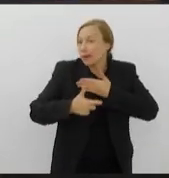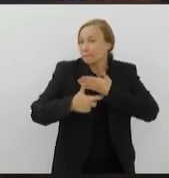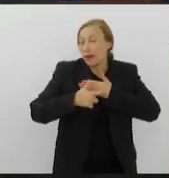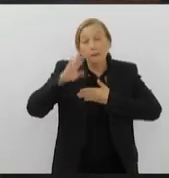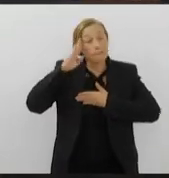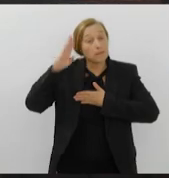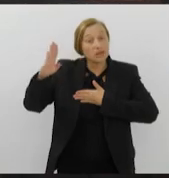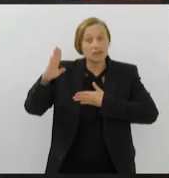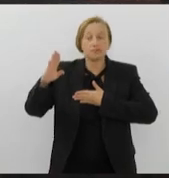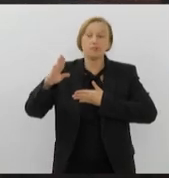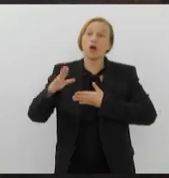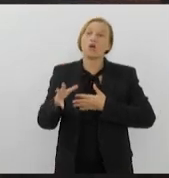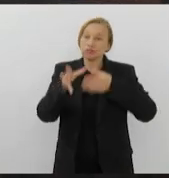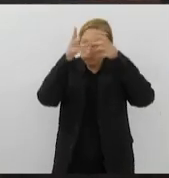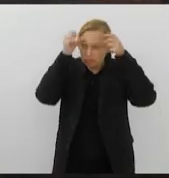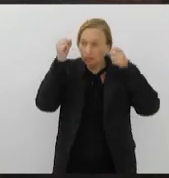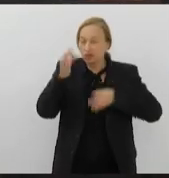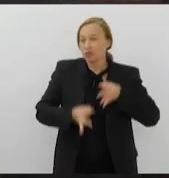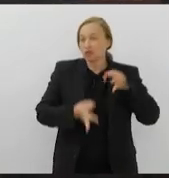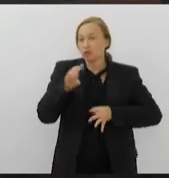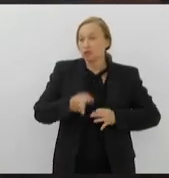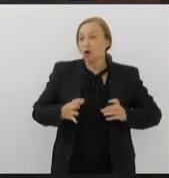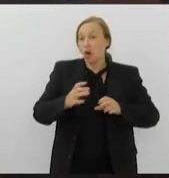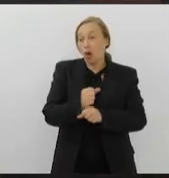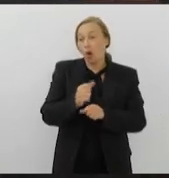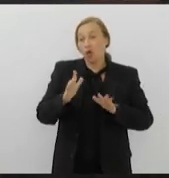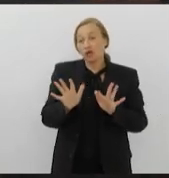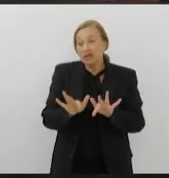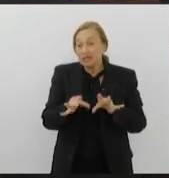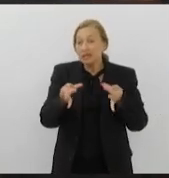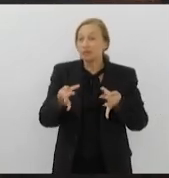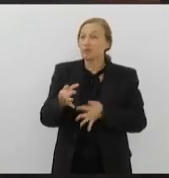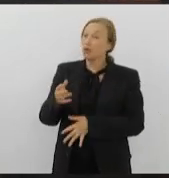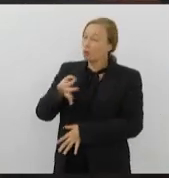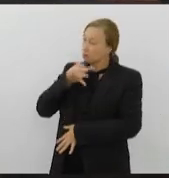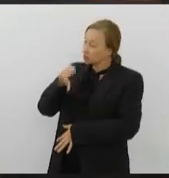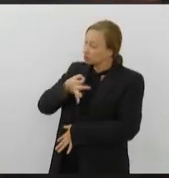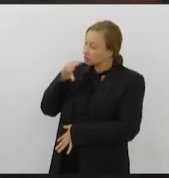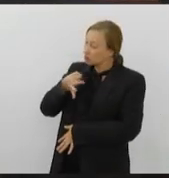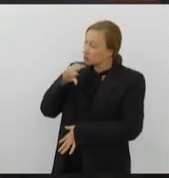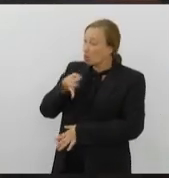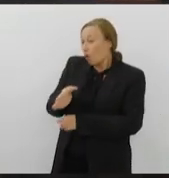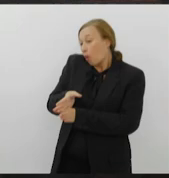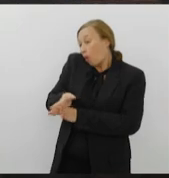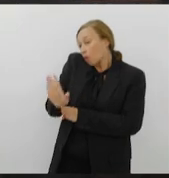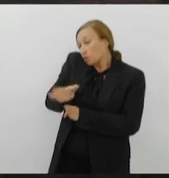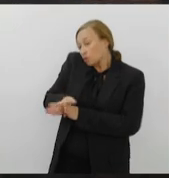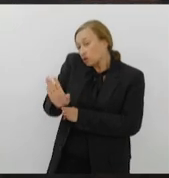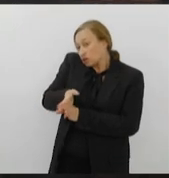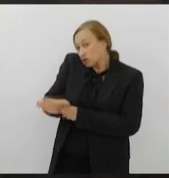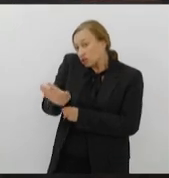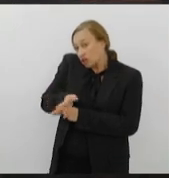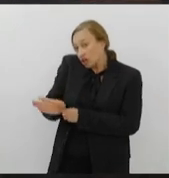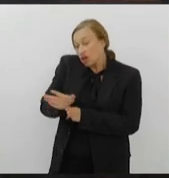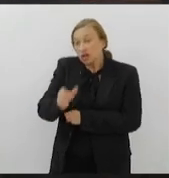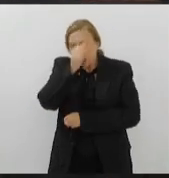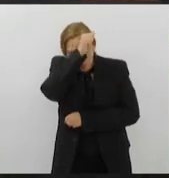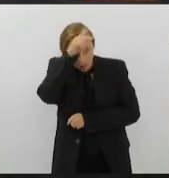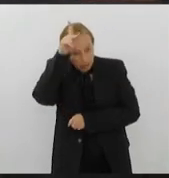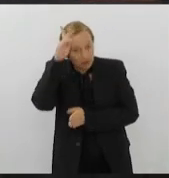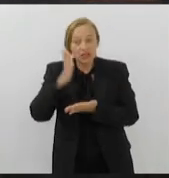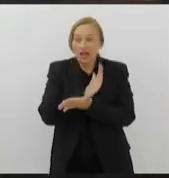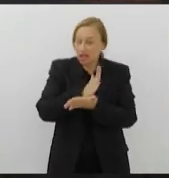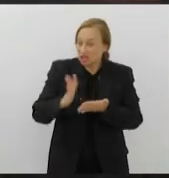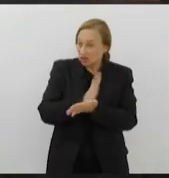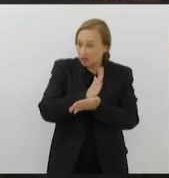Corte de Contas, que é, na minha humilde opinião, auxiliar, instruir, de modo que o prefeito, às vezes, querendo exercer o seu